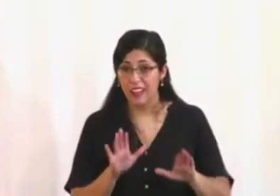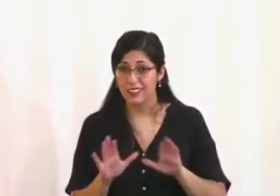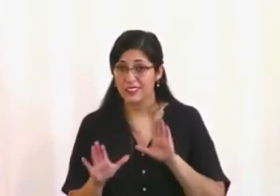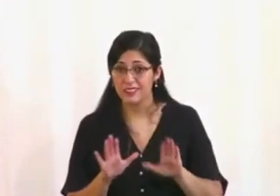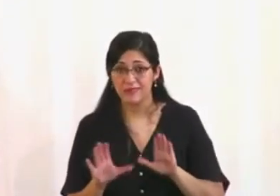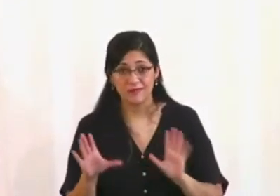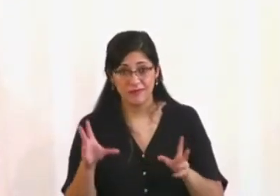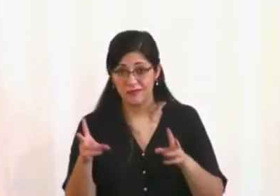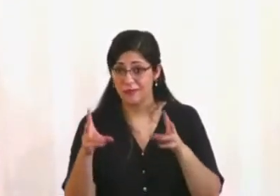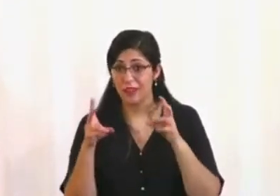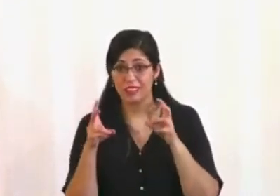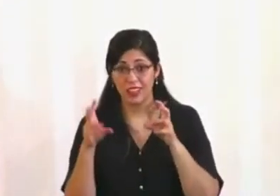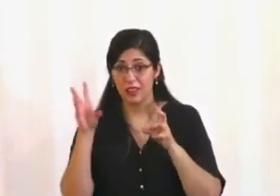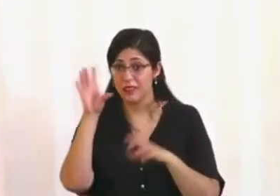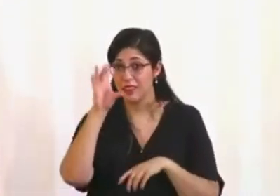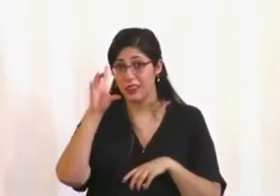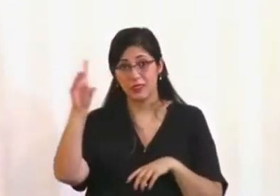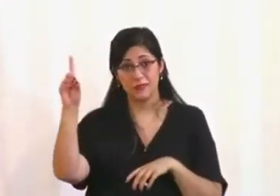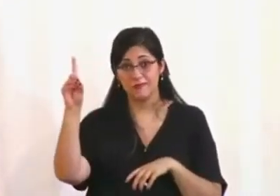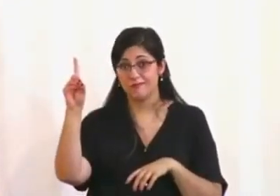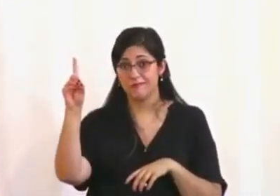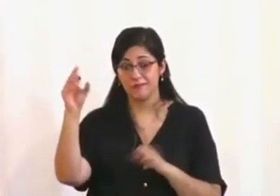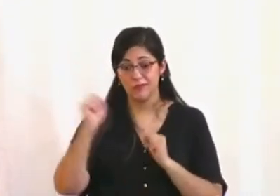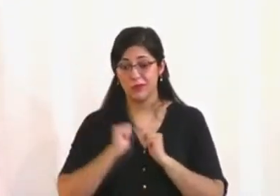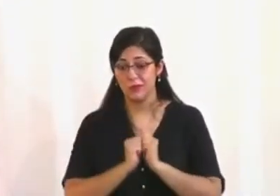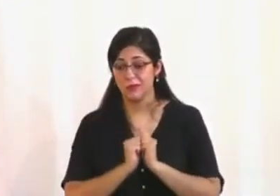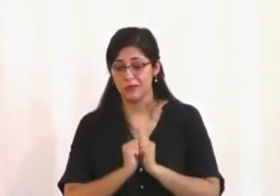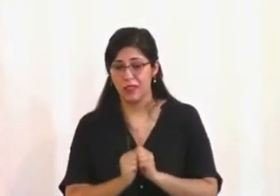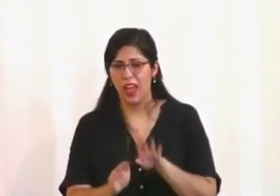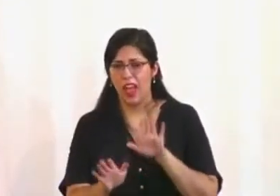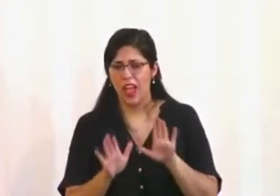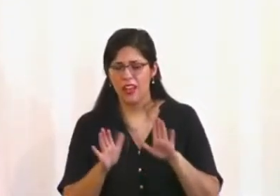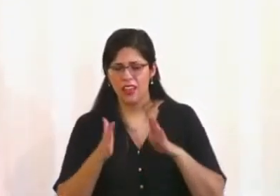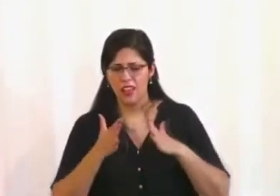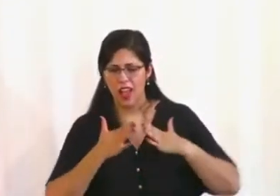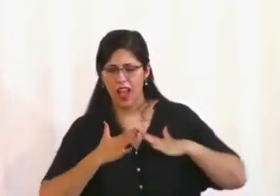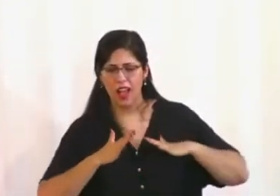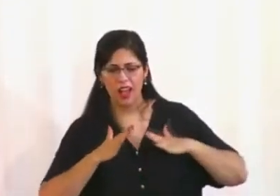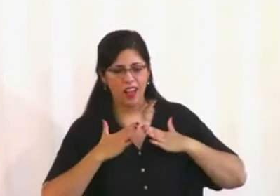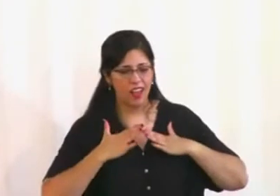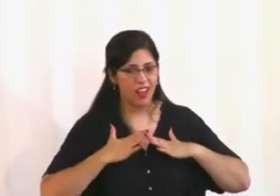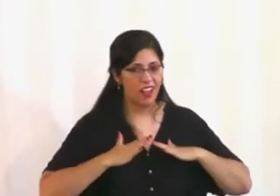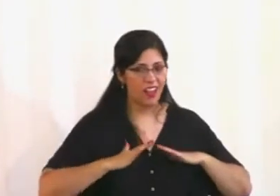vezes a gente não percebe esse cuidado de Deus. Às vezes Deus ele age no silêncio, na quietude.